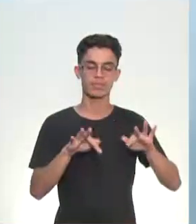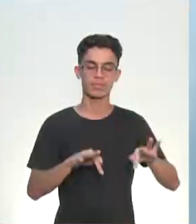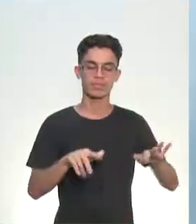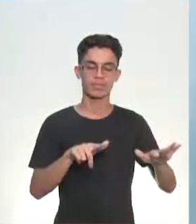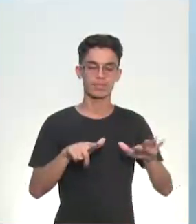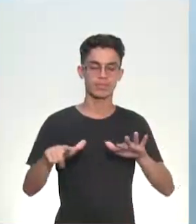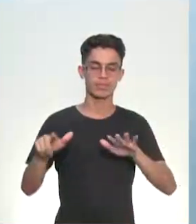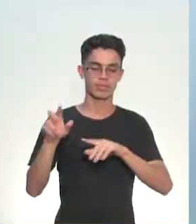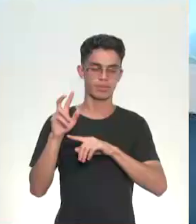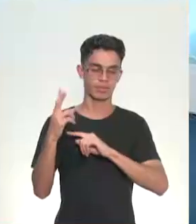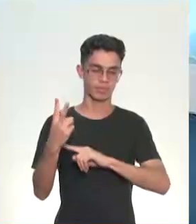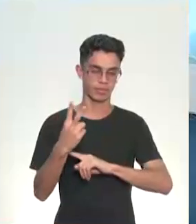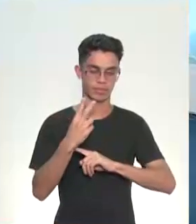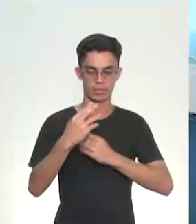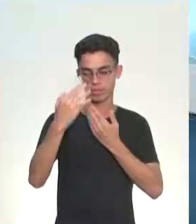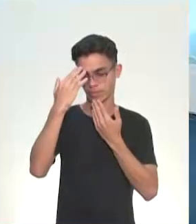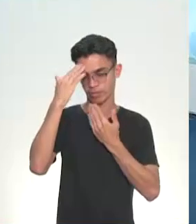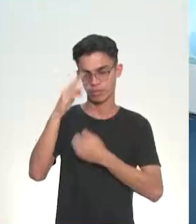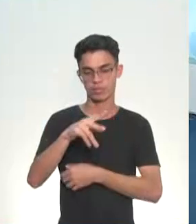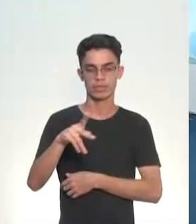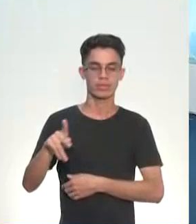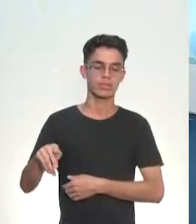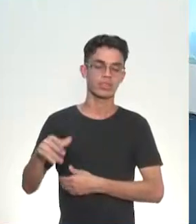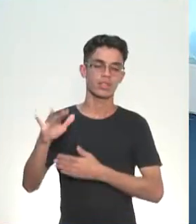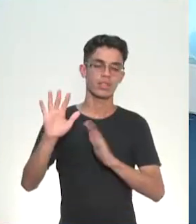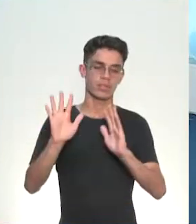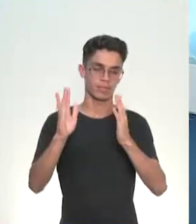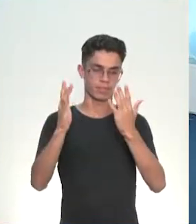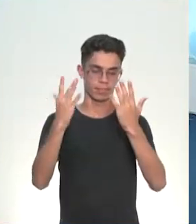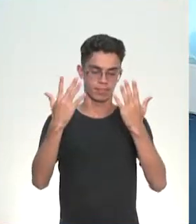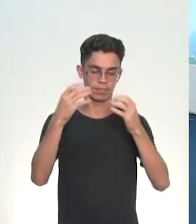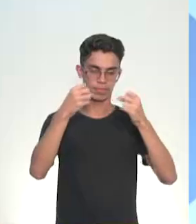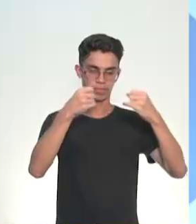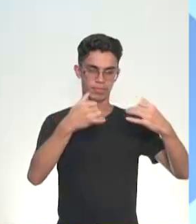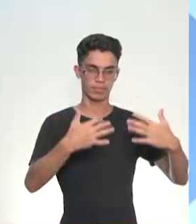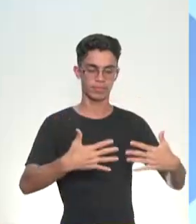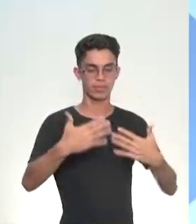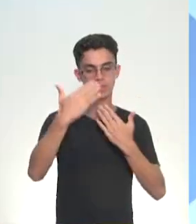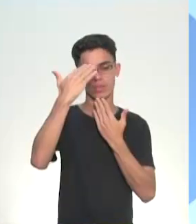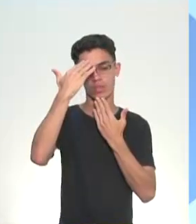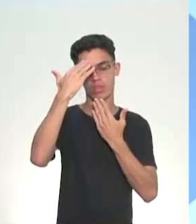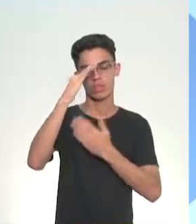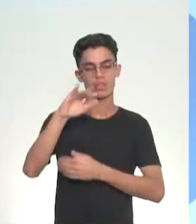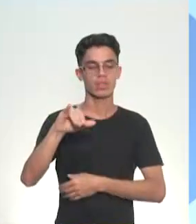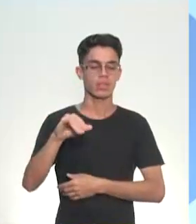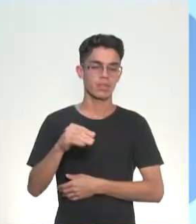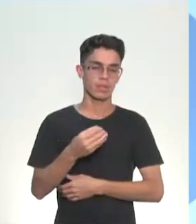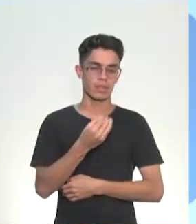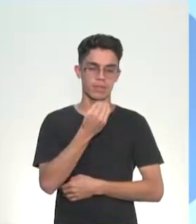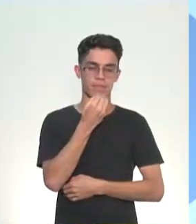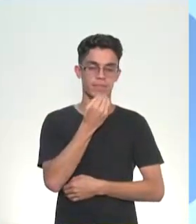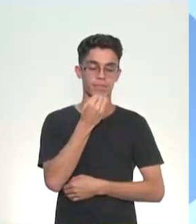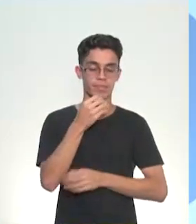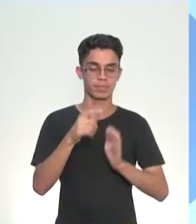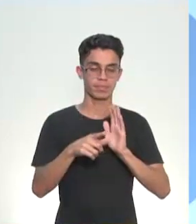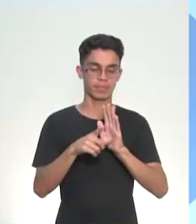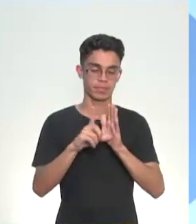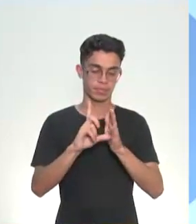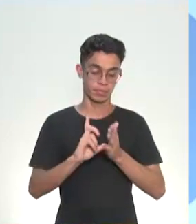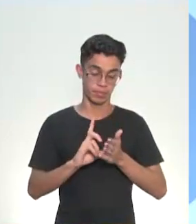vocês, se cuidem, e obrigado, professora Luísa, parabéns aí pelas explicações. Obrigada pela oportunidade. Antes de